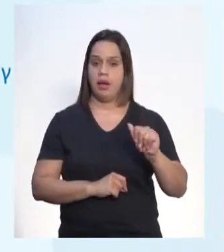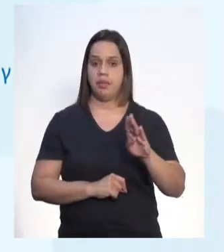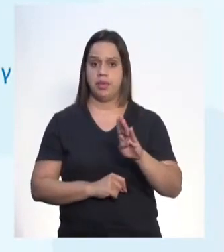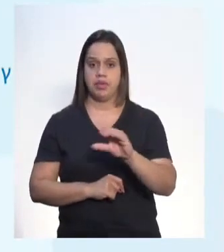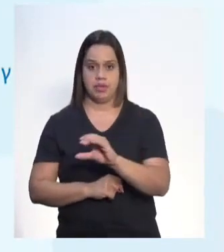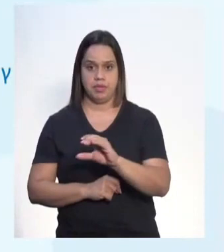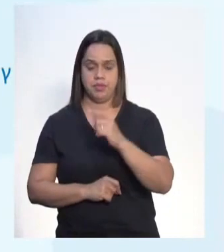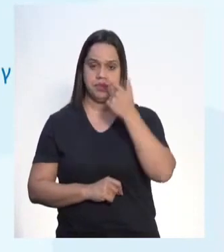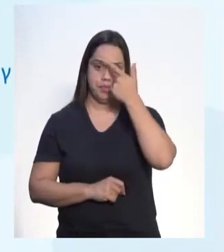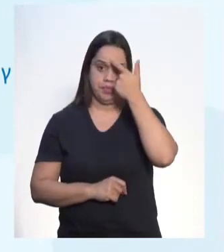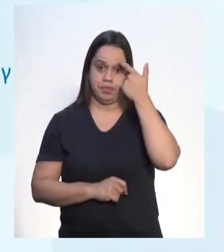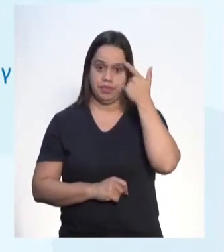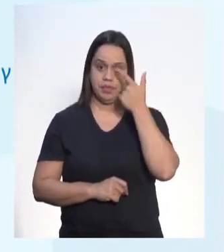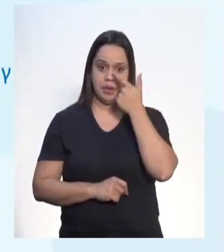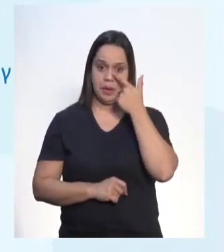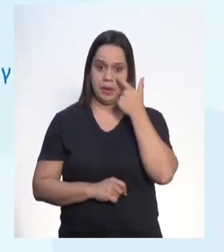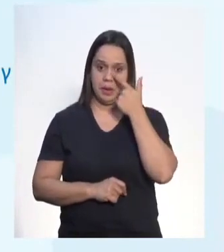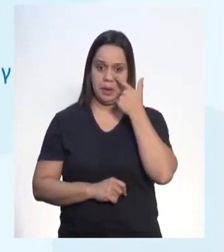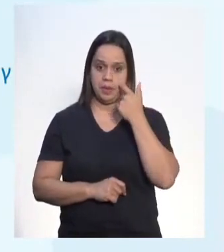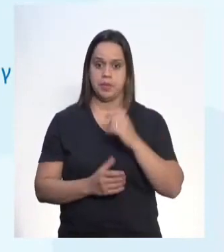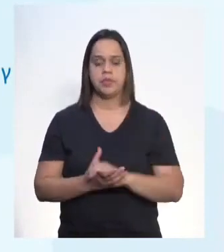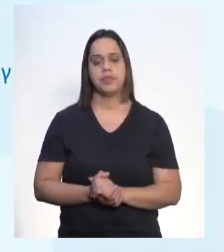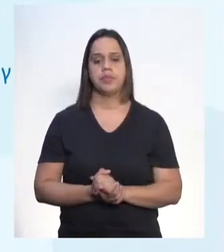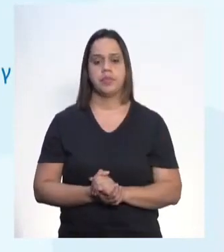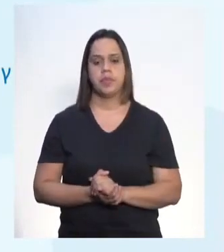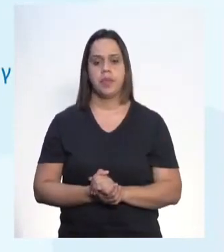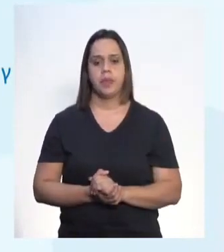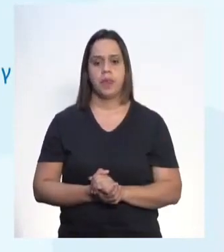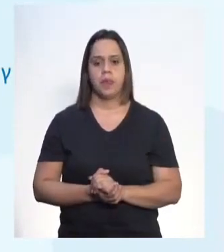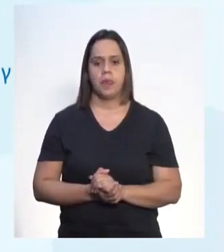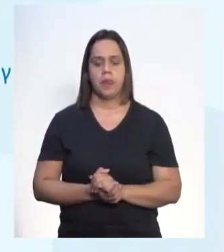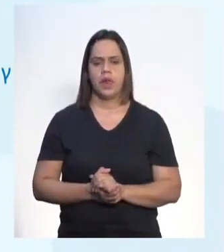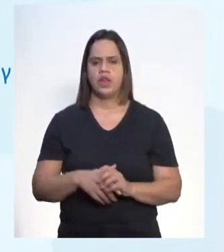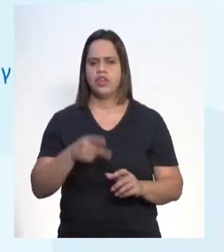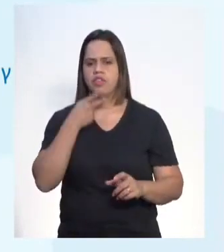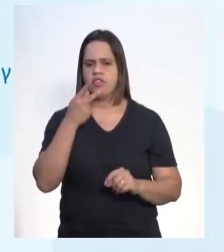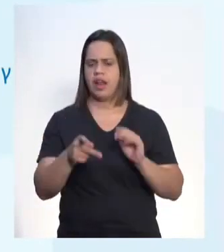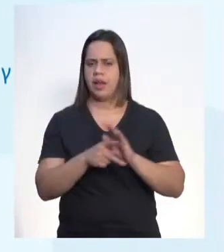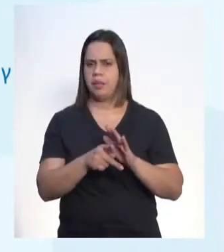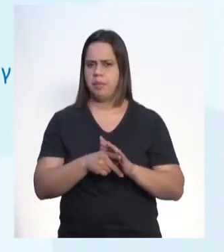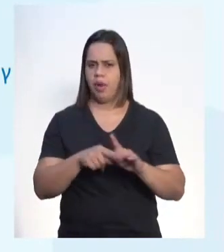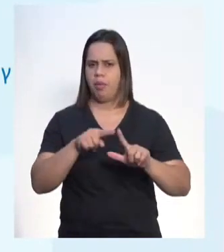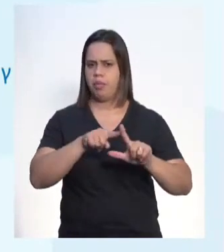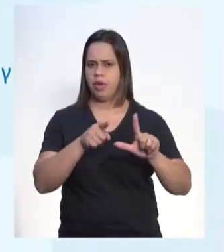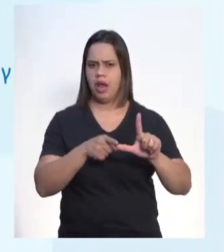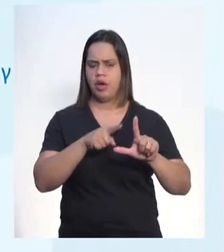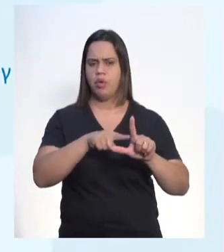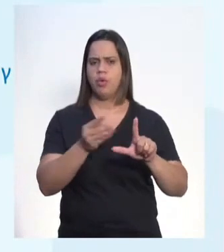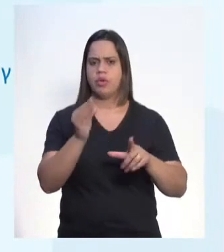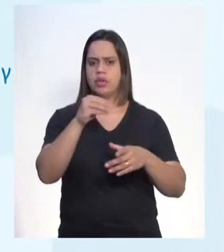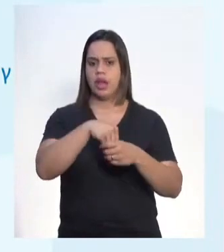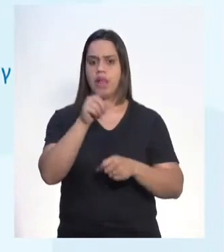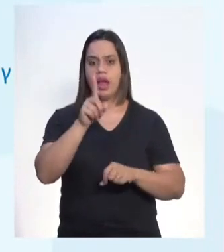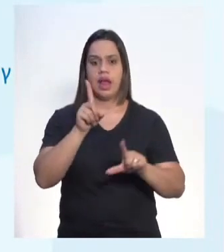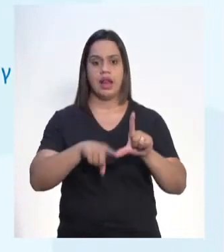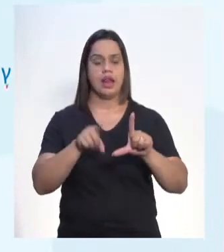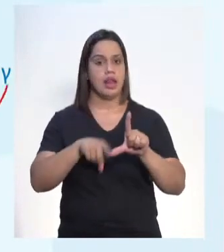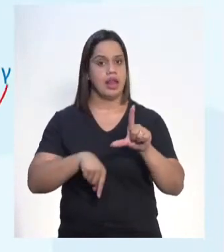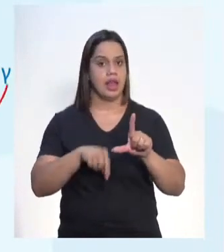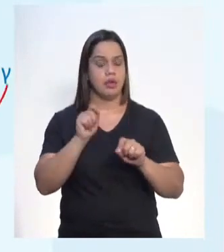C. Ângulos internos. Quando a gente fala em ângulos, nós estamos usando